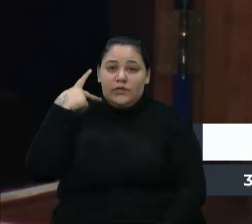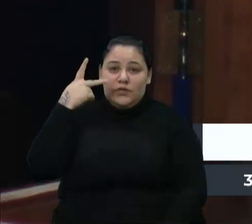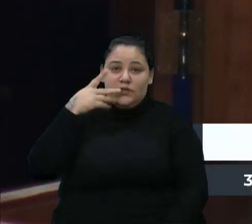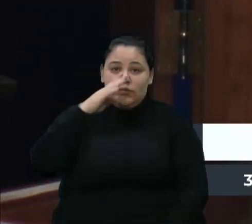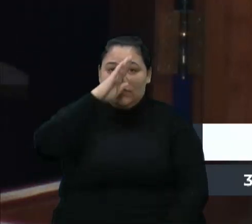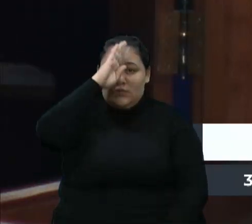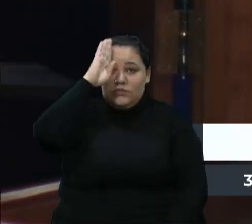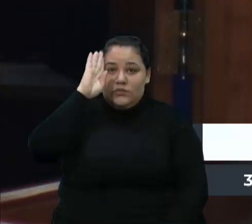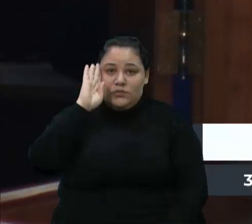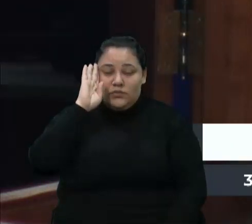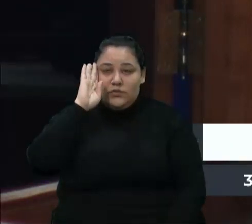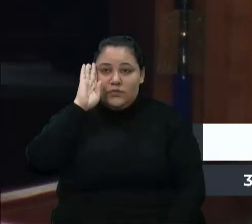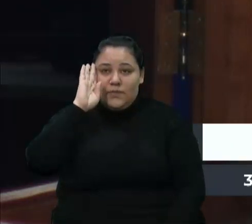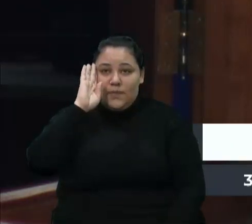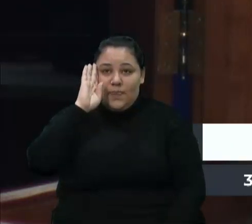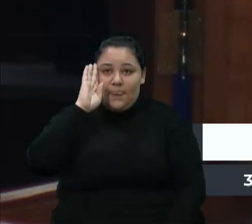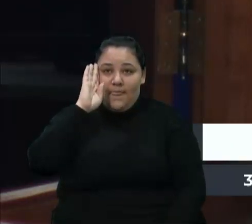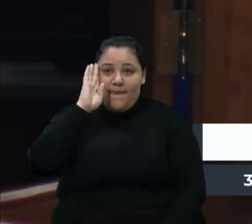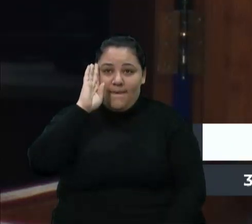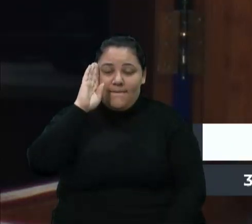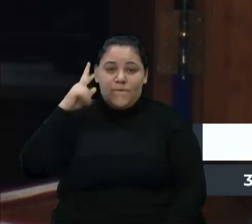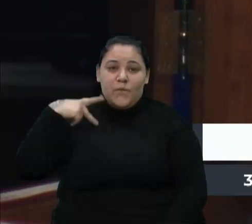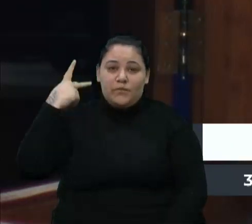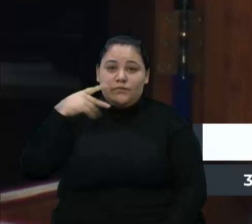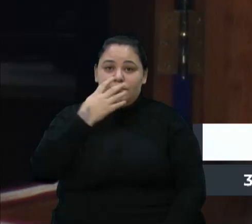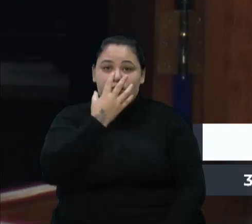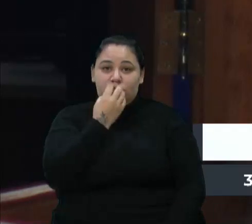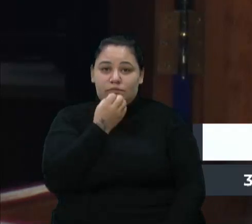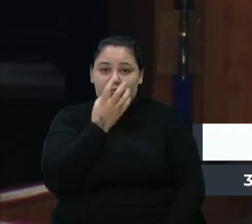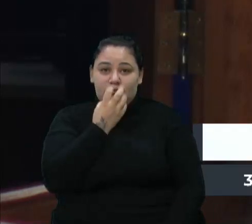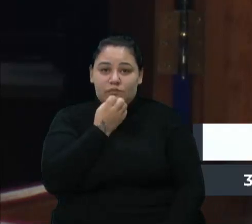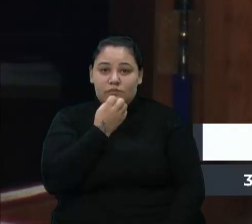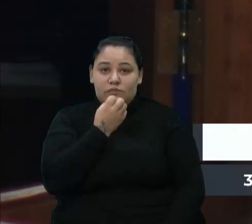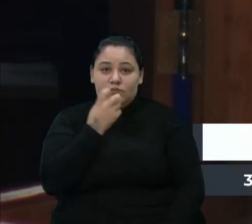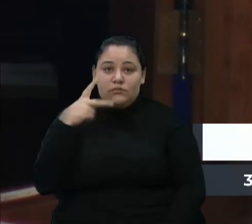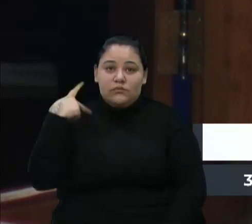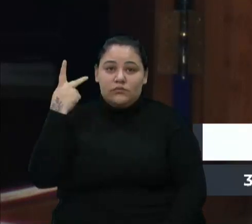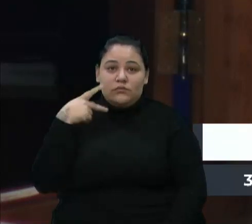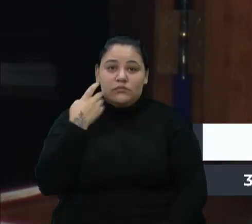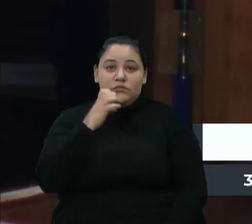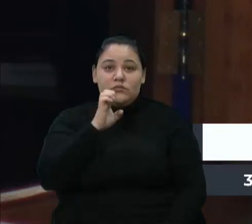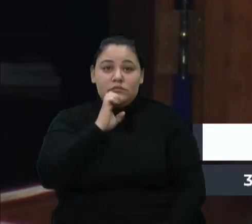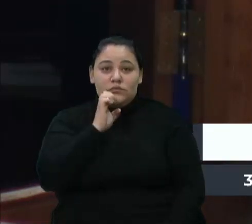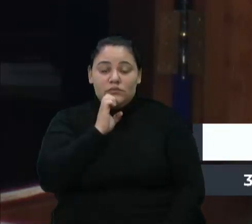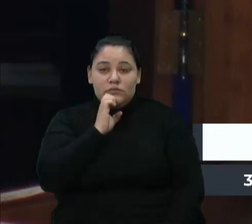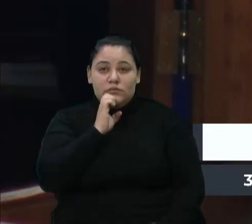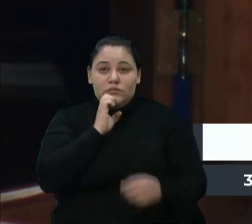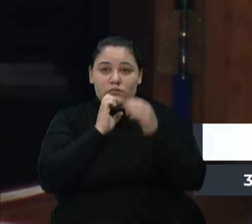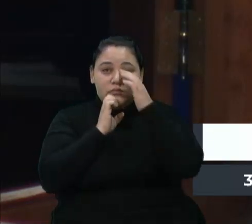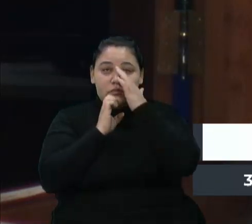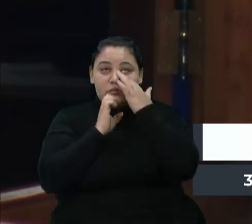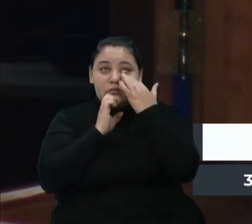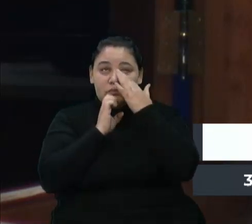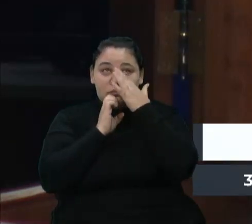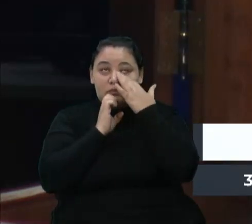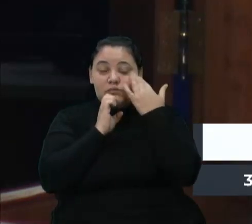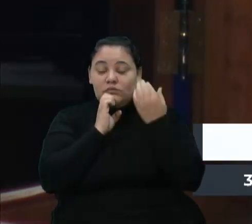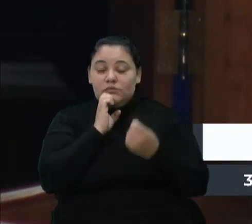Bressan, estava o vereador Camilles, a vereadora Estela, Lucas